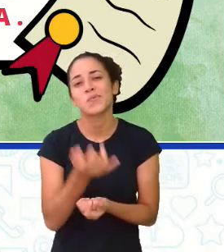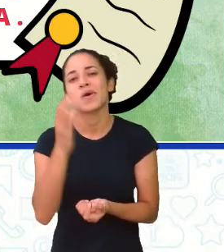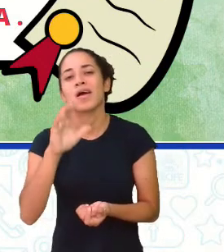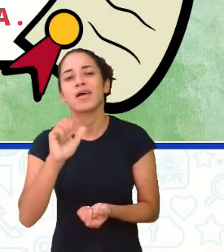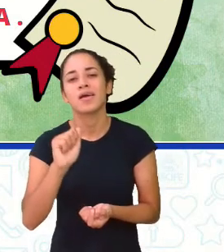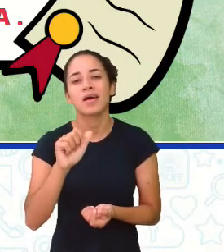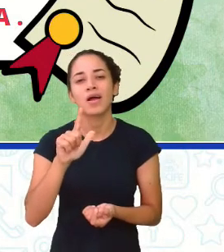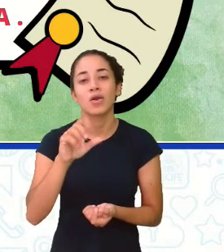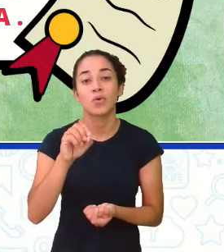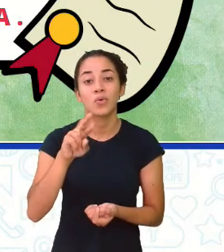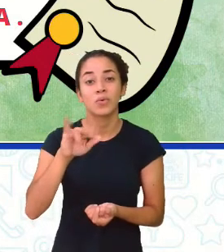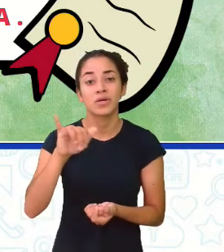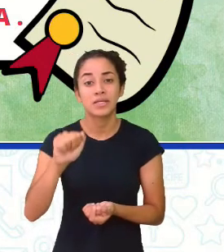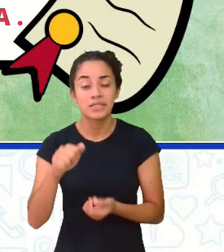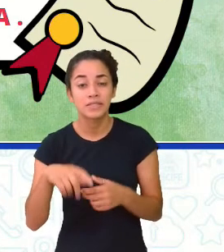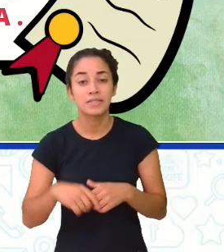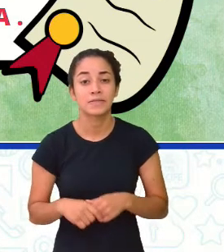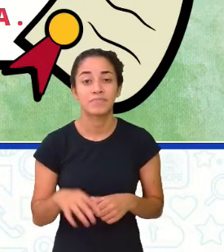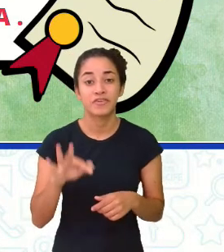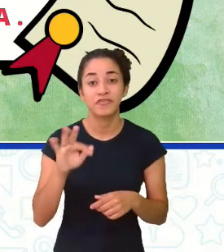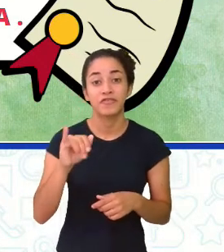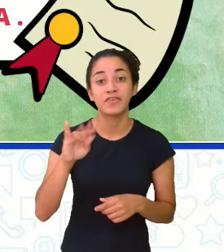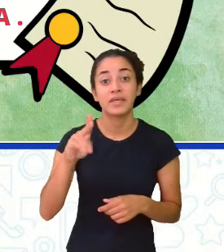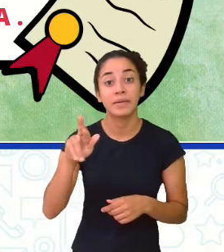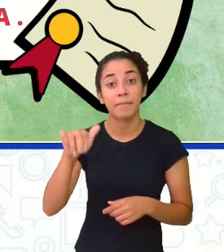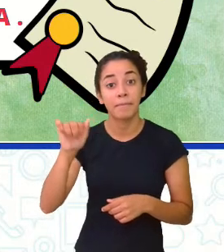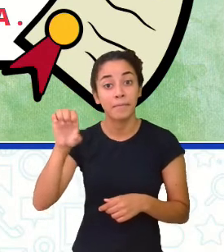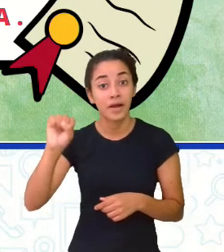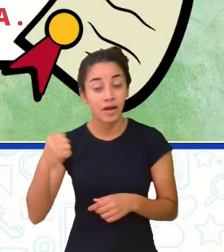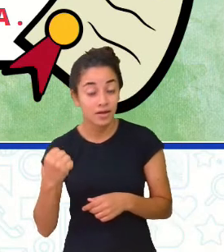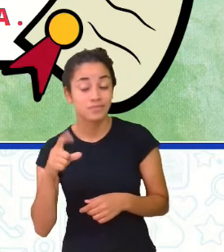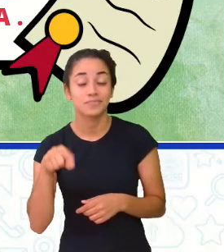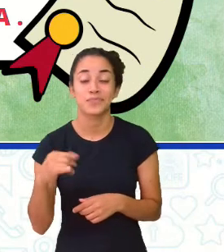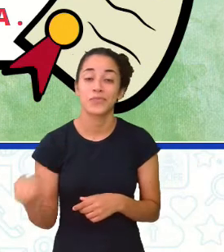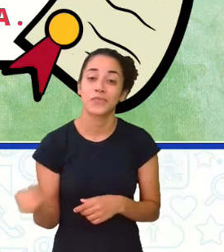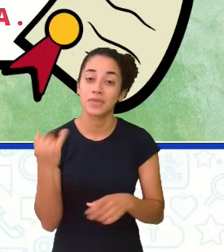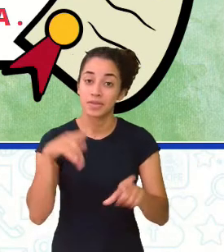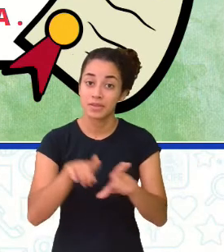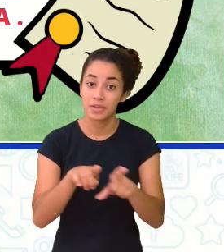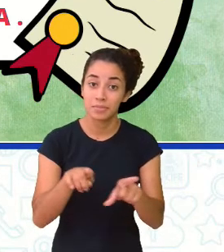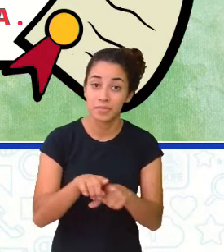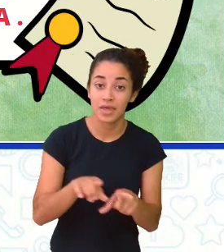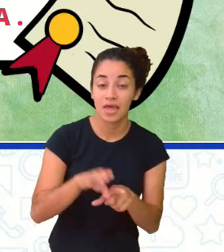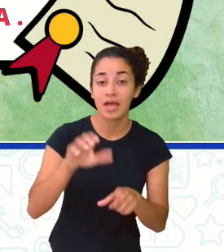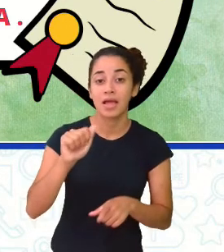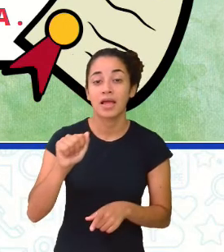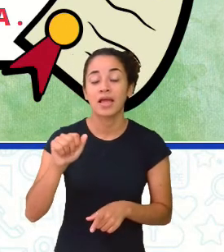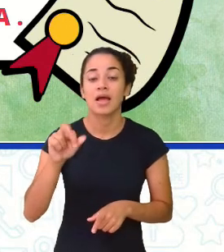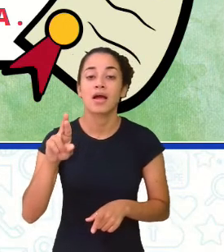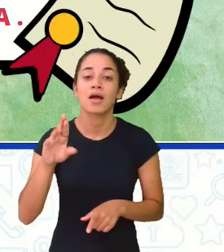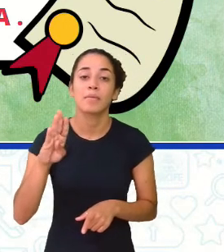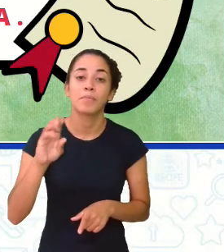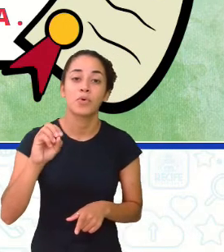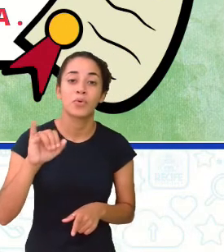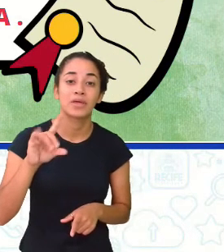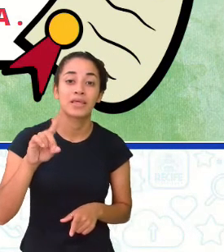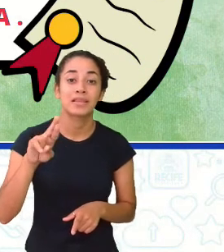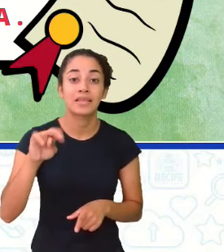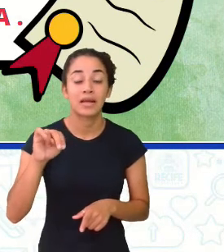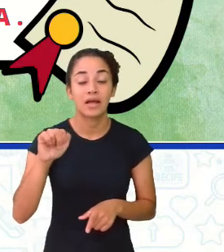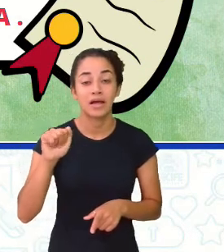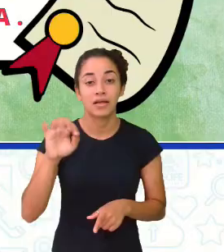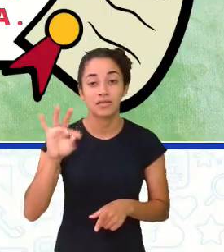que cada alimento tem, as fibras alimentares, né, isso é importante aí, os carboidratos, as proteínas, o